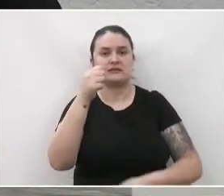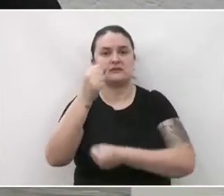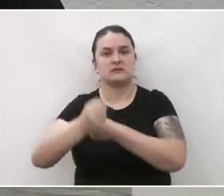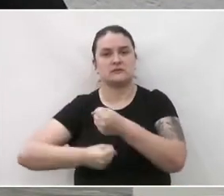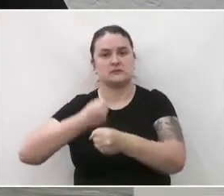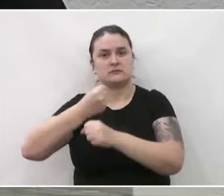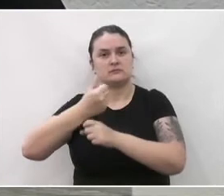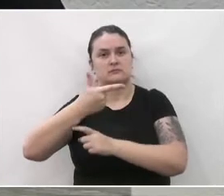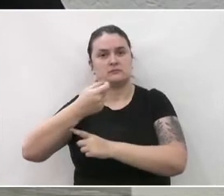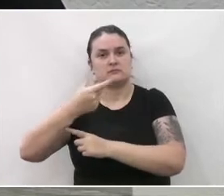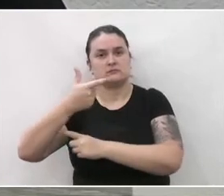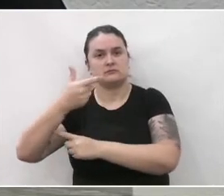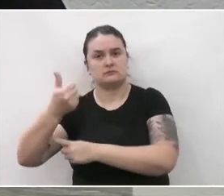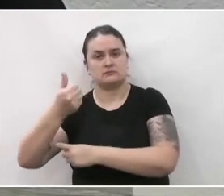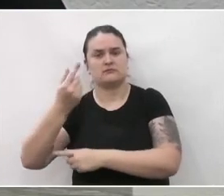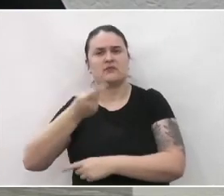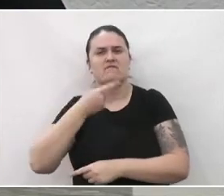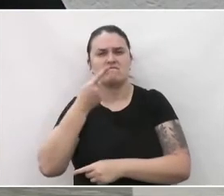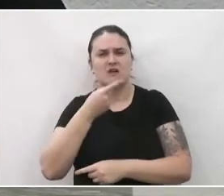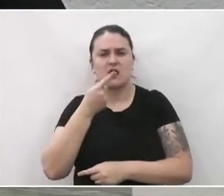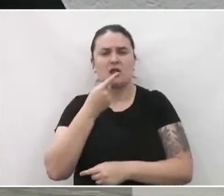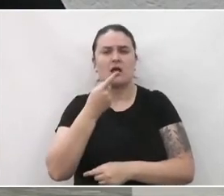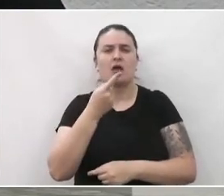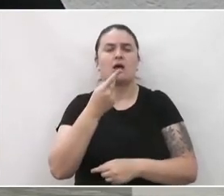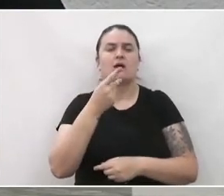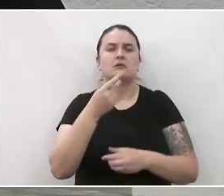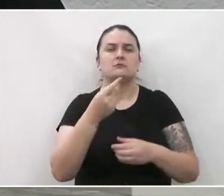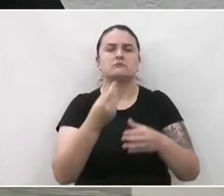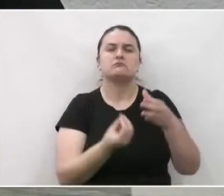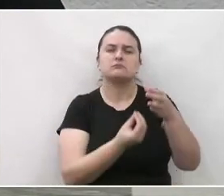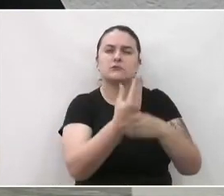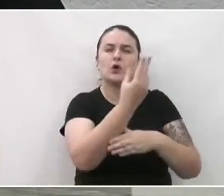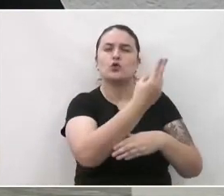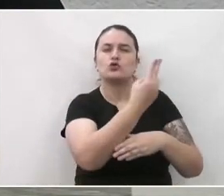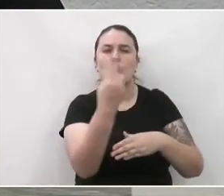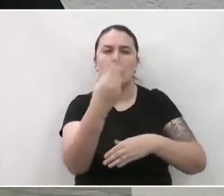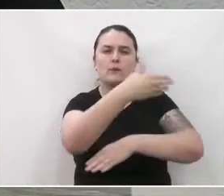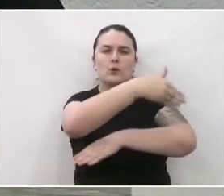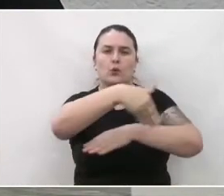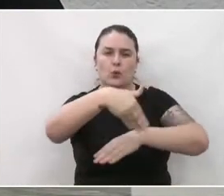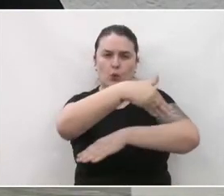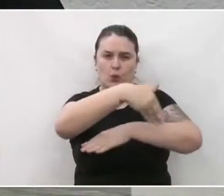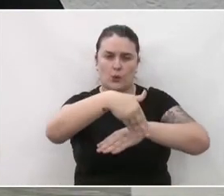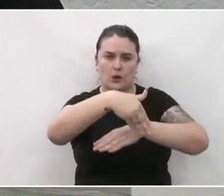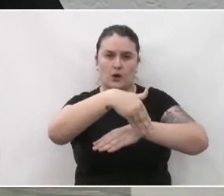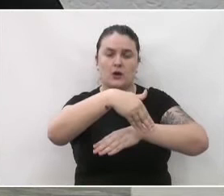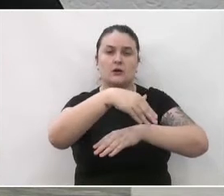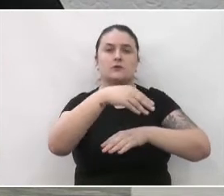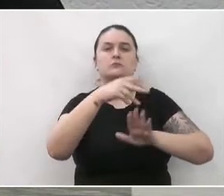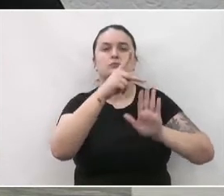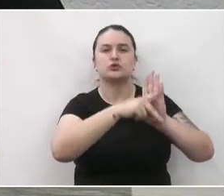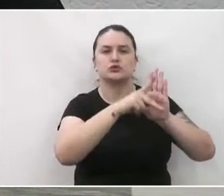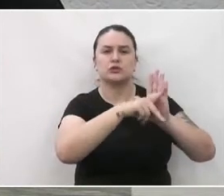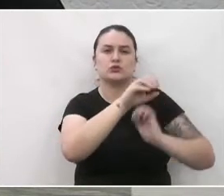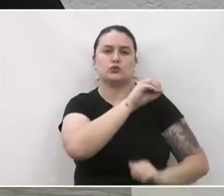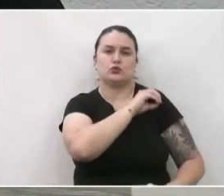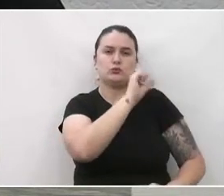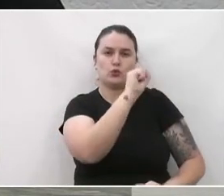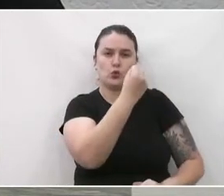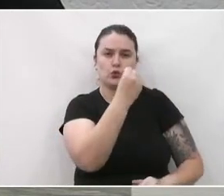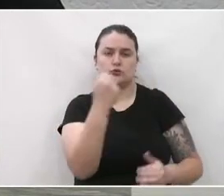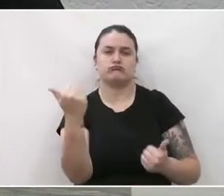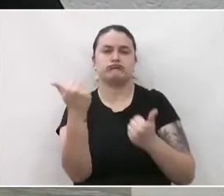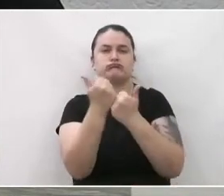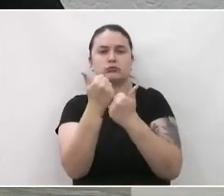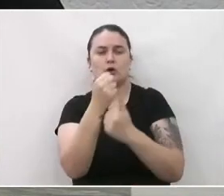2021. Dispõe sobre a nomeação da rua Dário Sérgio Cândido, onde se localiza a rua projetada número 8, desde a